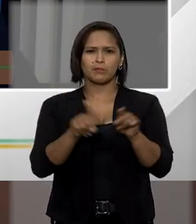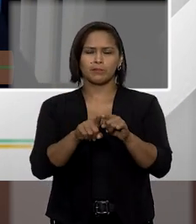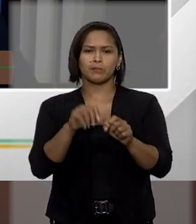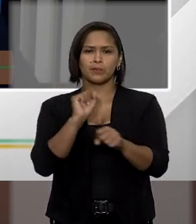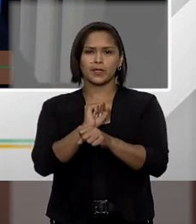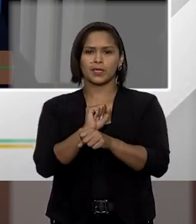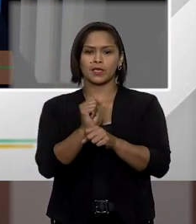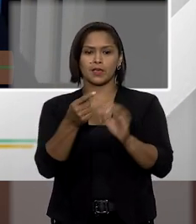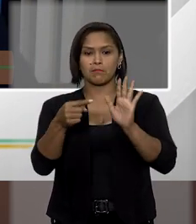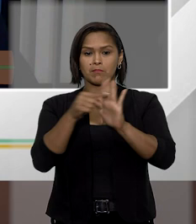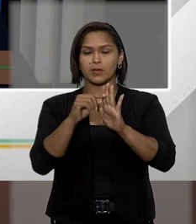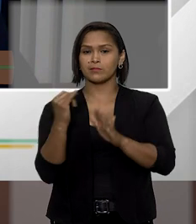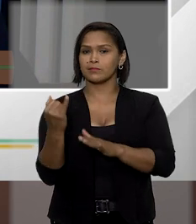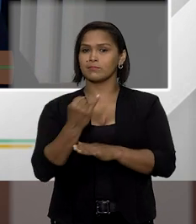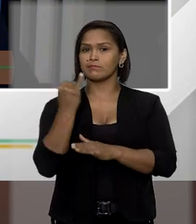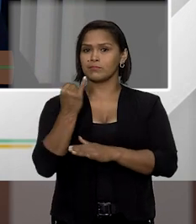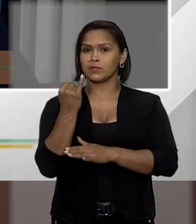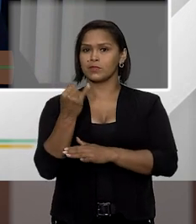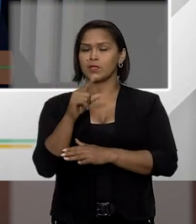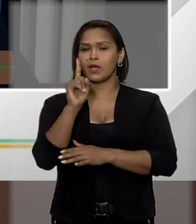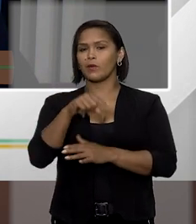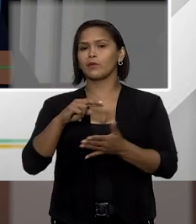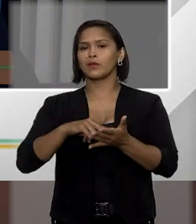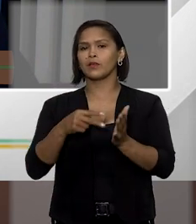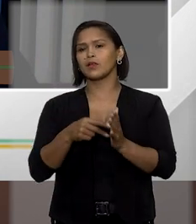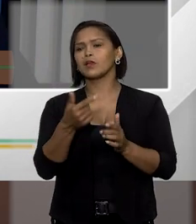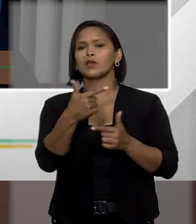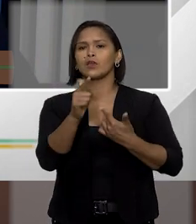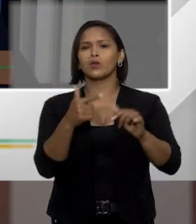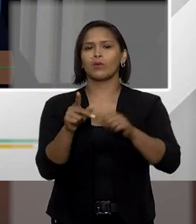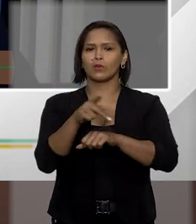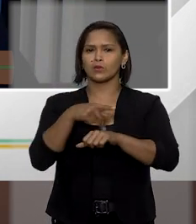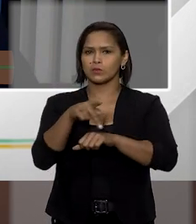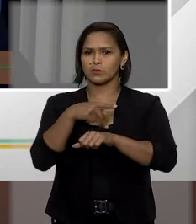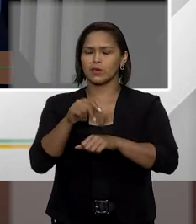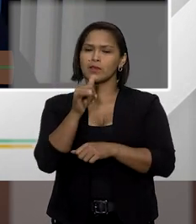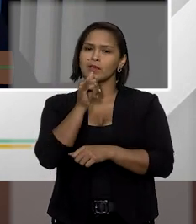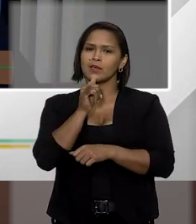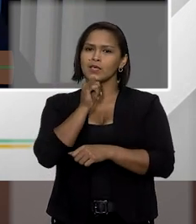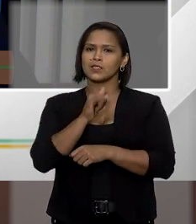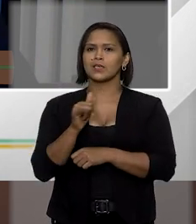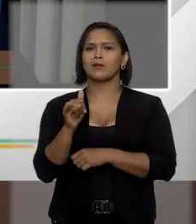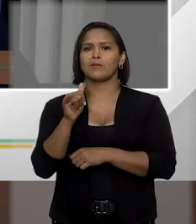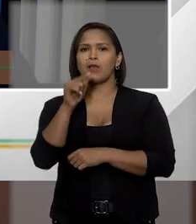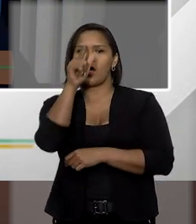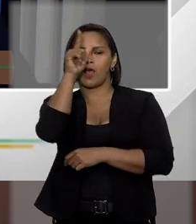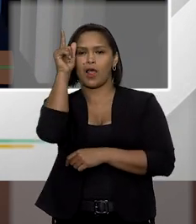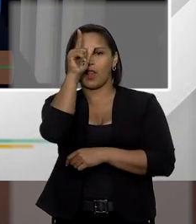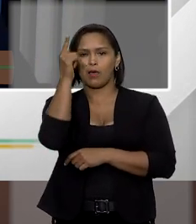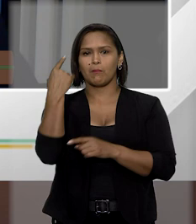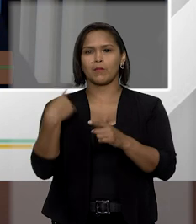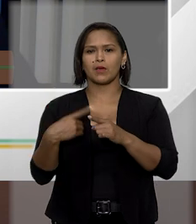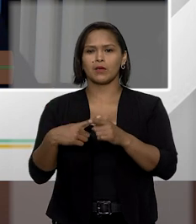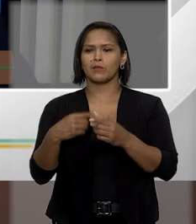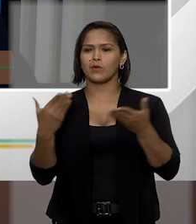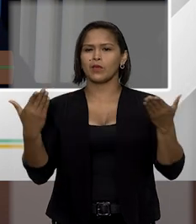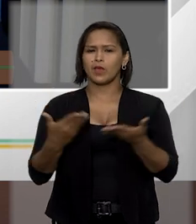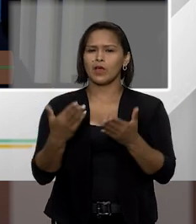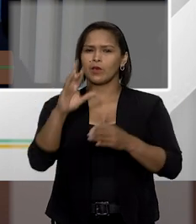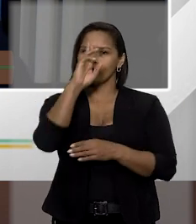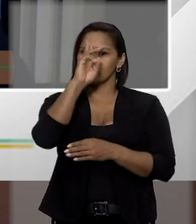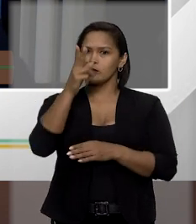ponto mais abrangente, que é o seguinte: em outros países, como por exemplo na Alemanha, que a Alemanha está inserindo